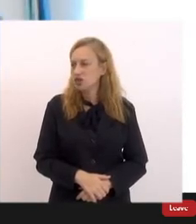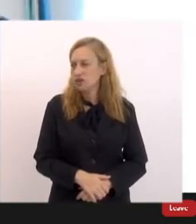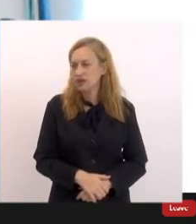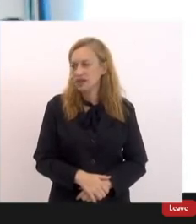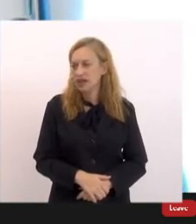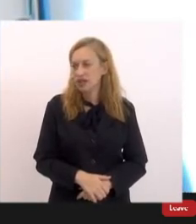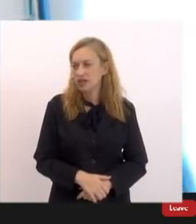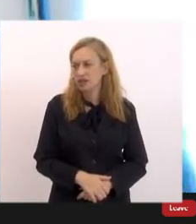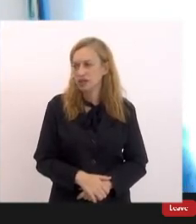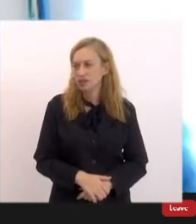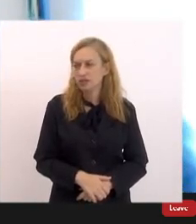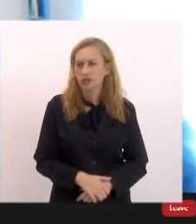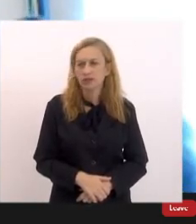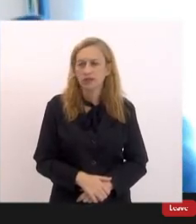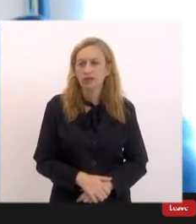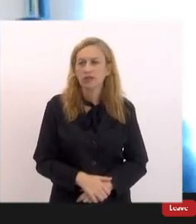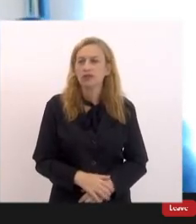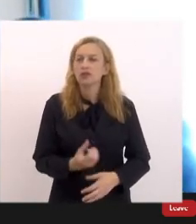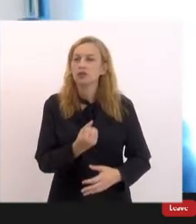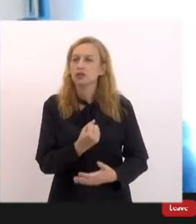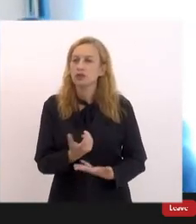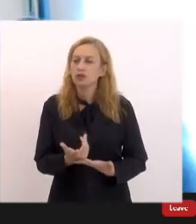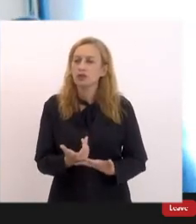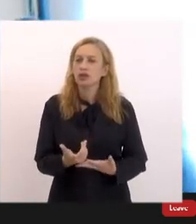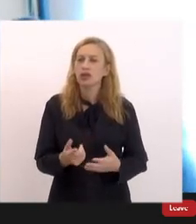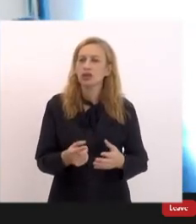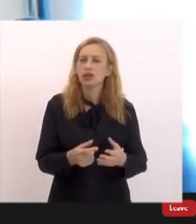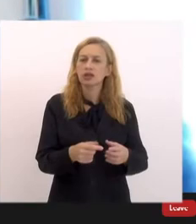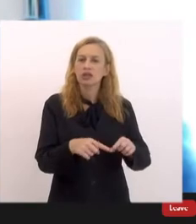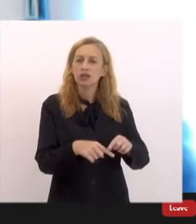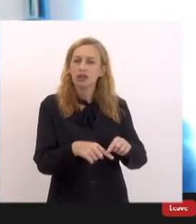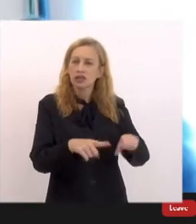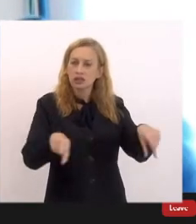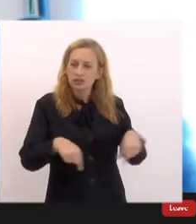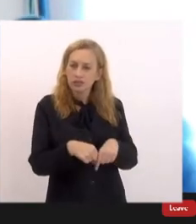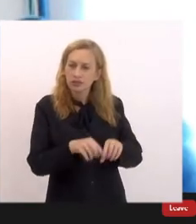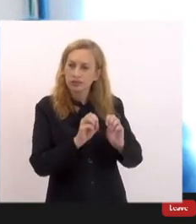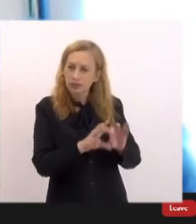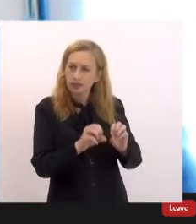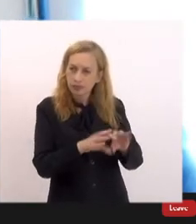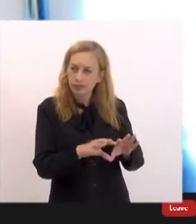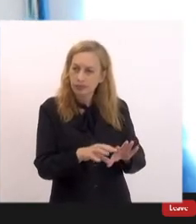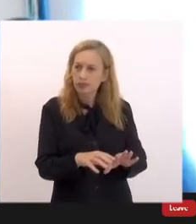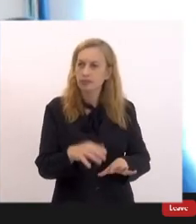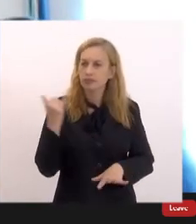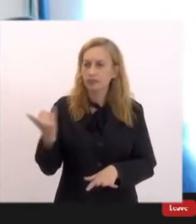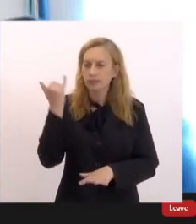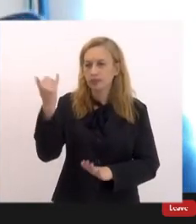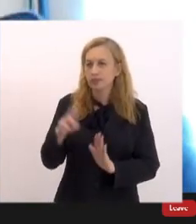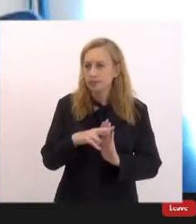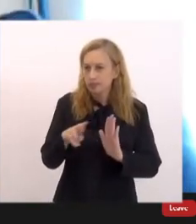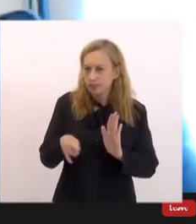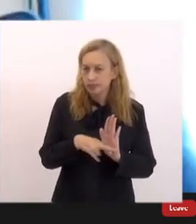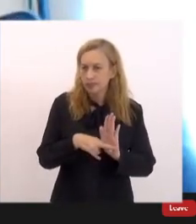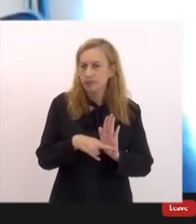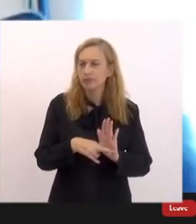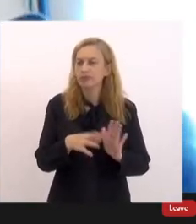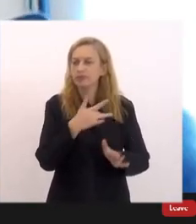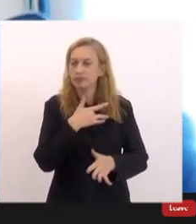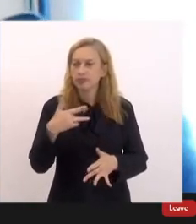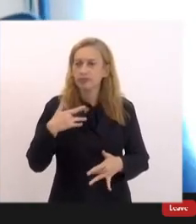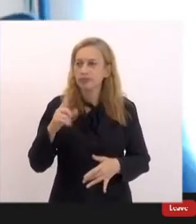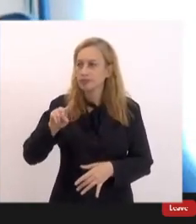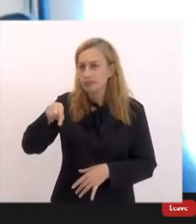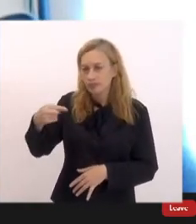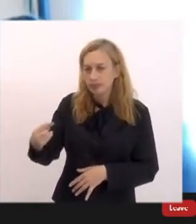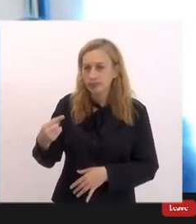Já me posicionei sobre a questão da modulação das turmas, que eu acho que é importante sanitária e pedagogicamente, mas vamos ouvir aí a população e depois a